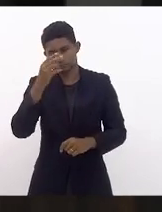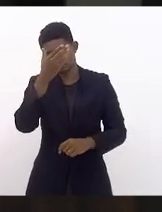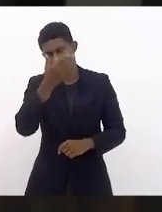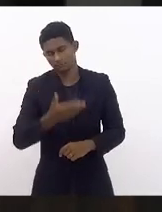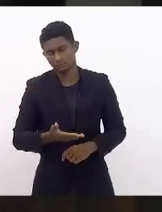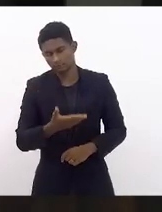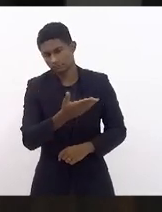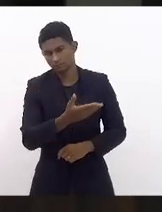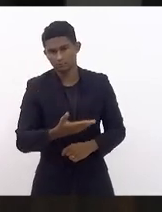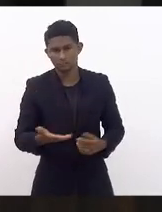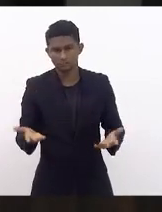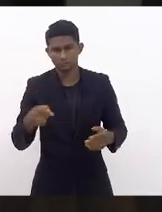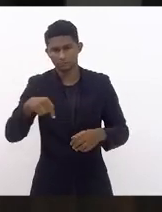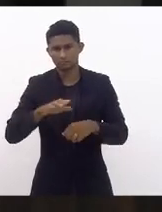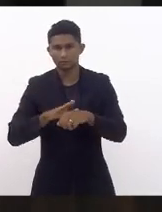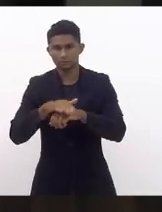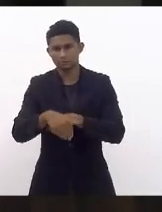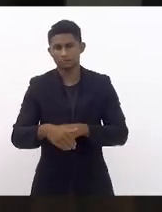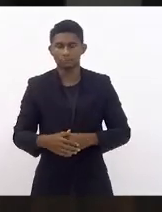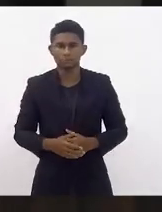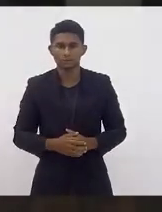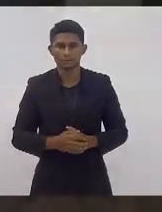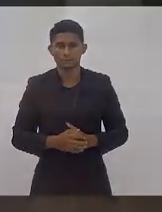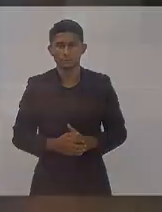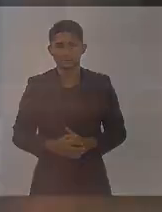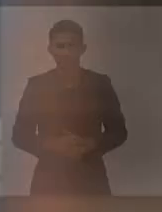homenageado nessa noite.